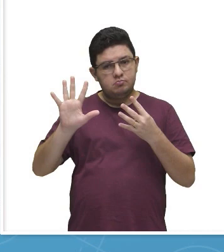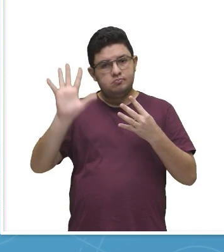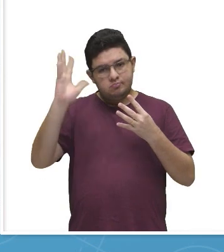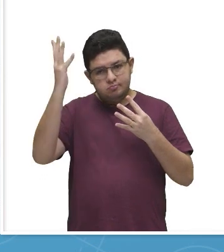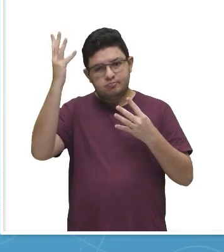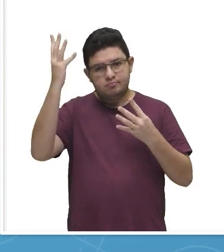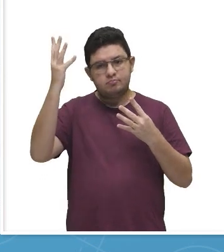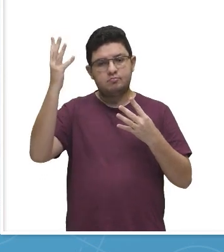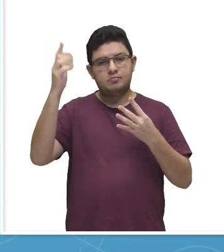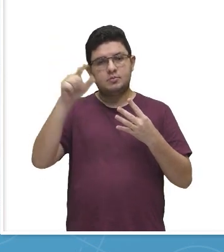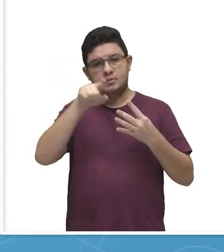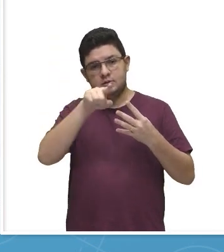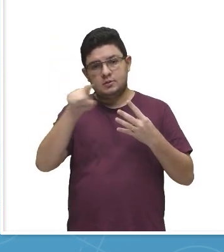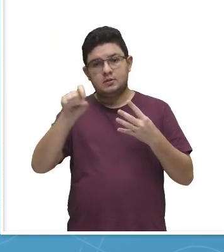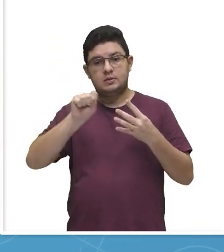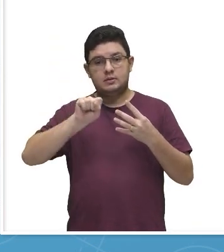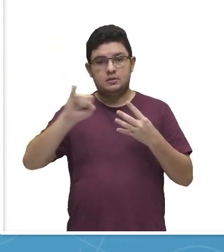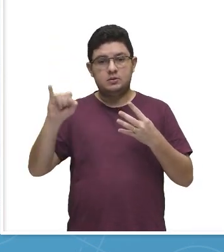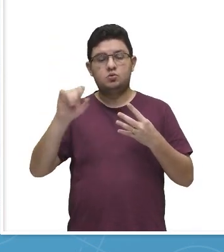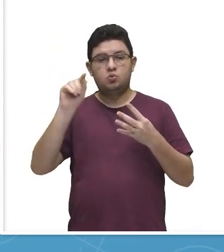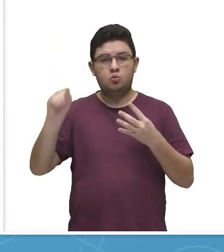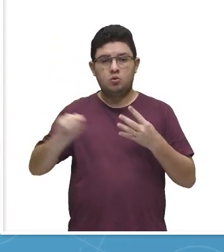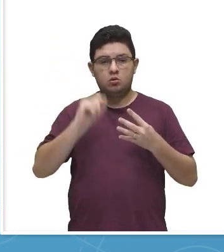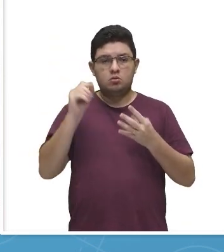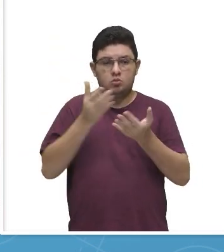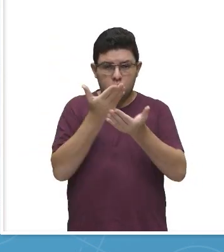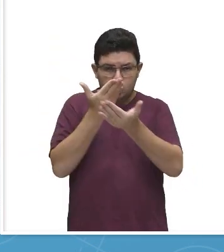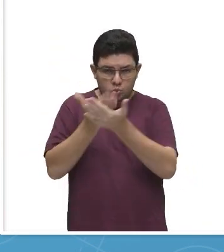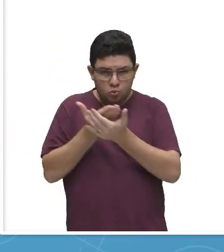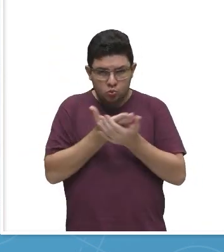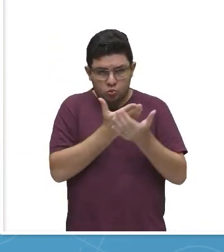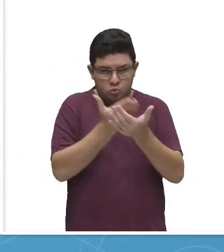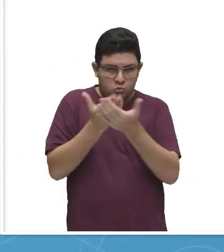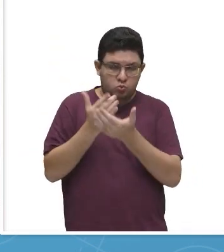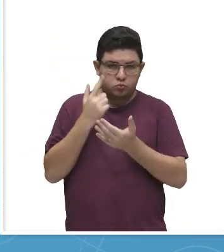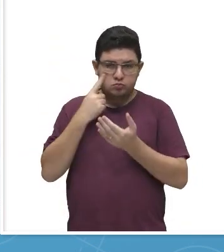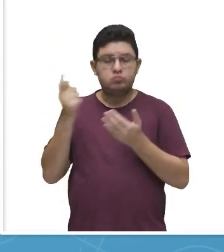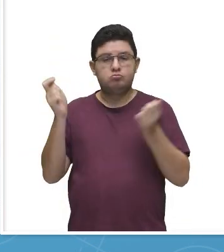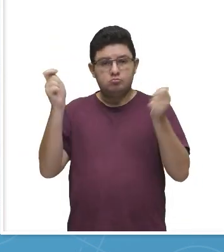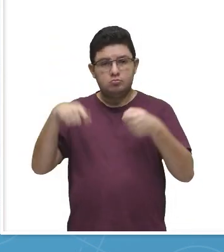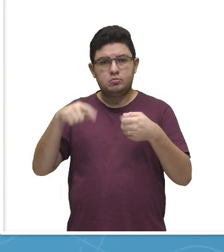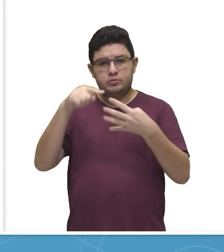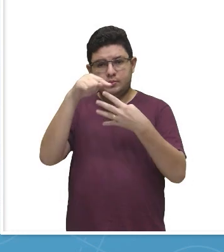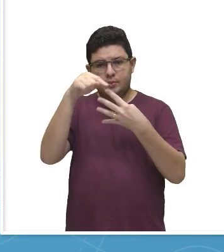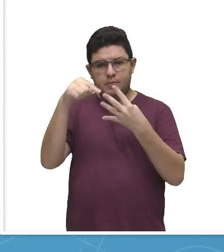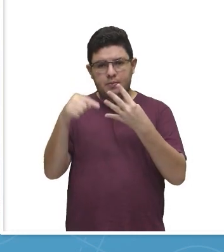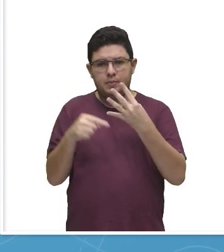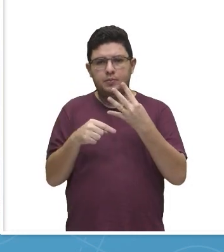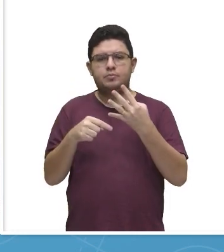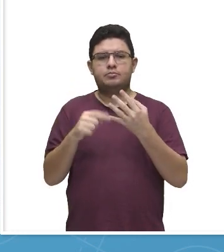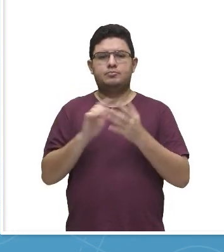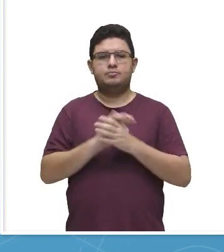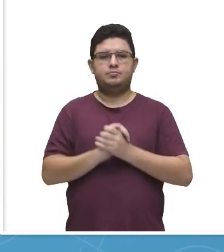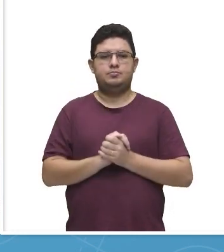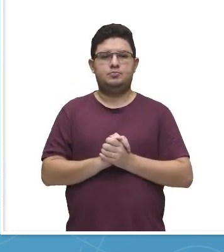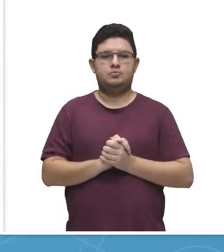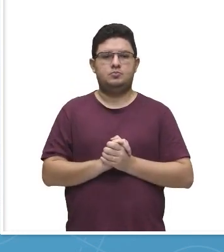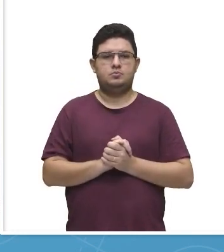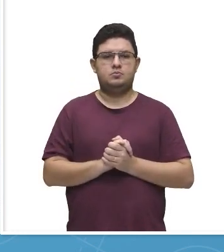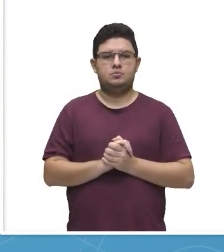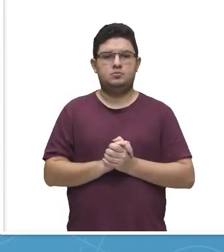deparar trabalhando a operação de potenciação com números inteiros. Perfeito? Então vamos para a